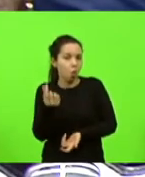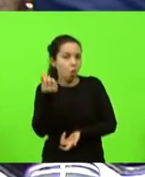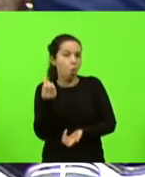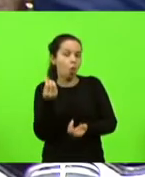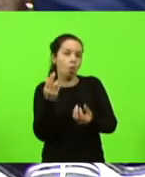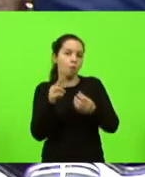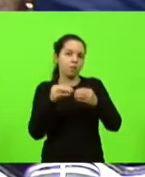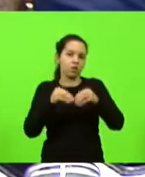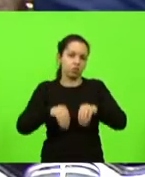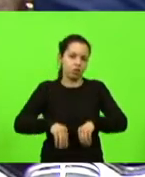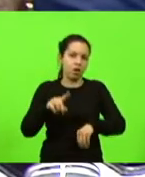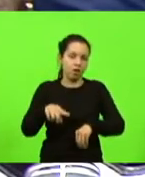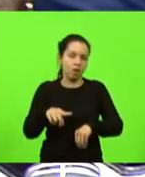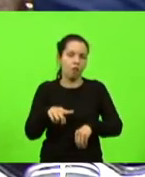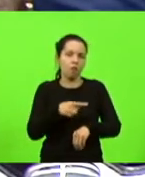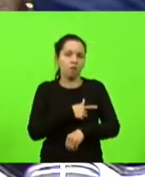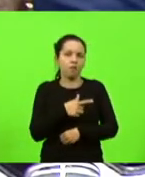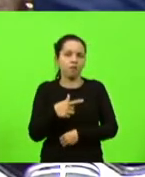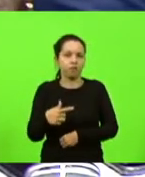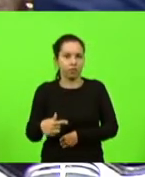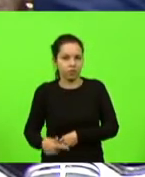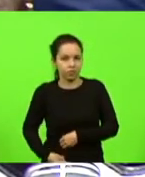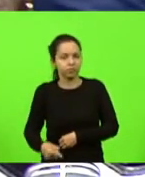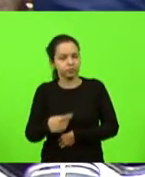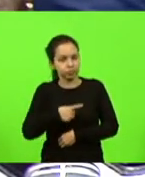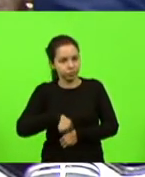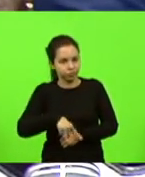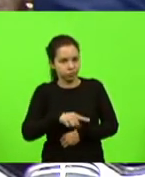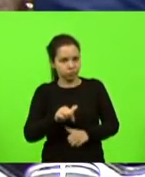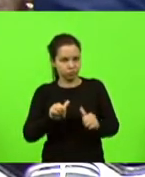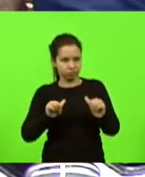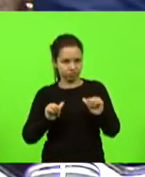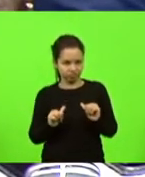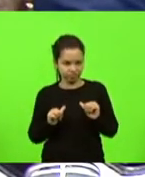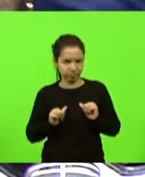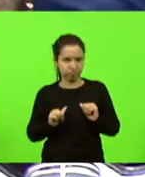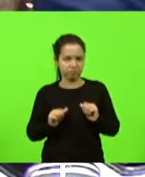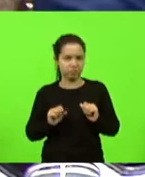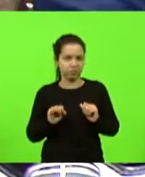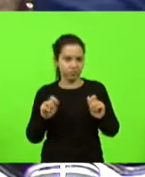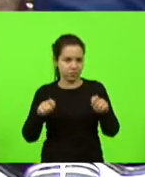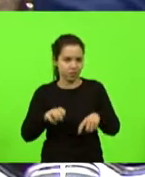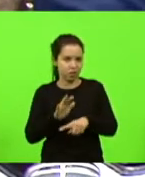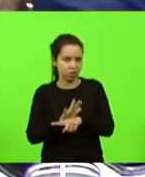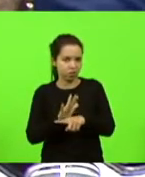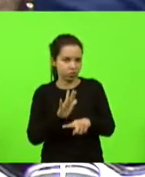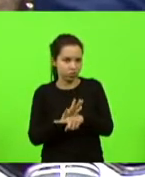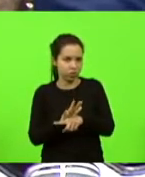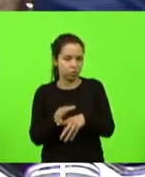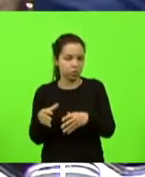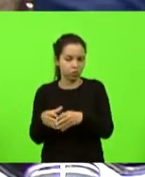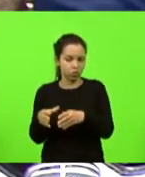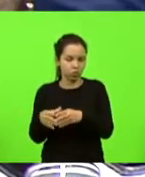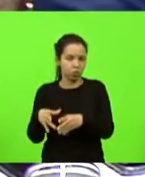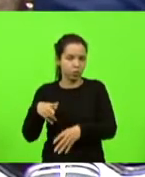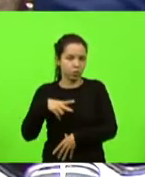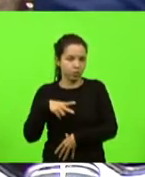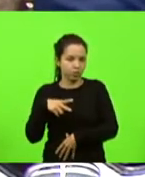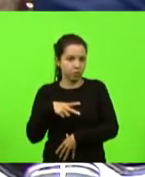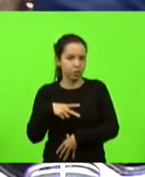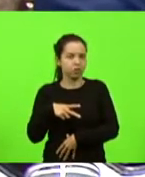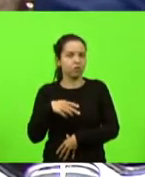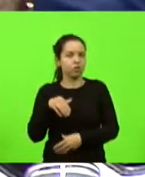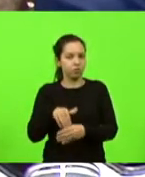governo. E nós vamos nos furtar da possibilidade de aqui ajudar esse setor privado? Eu voto com o